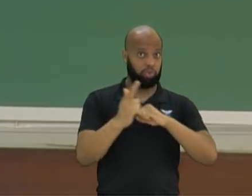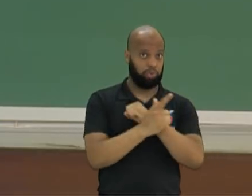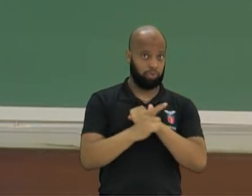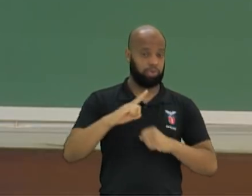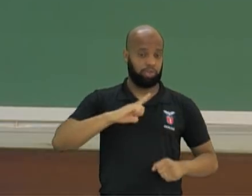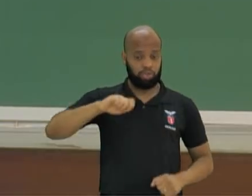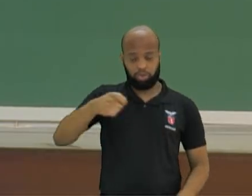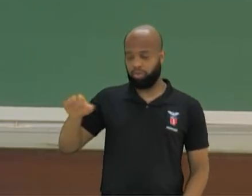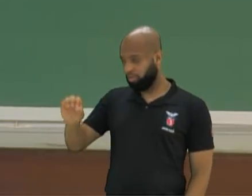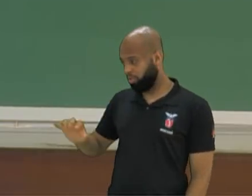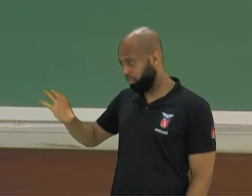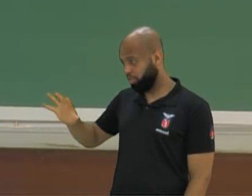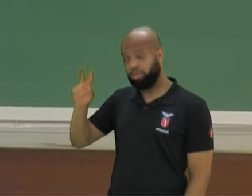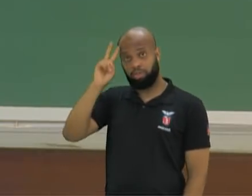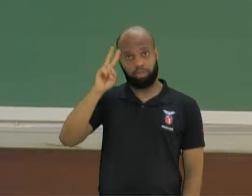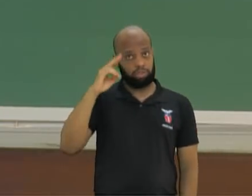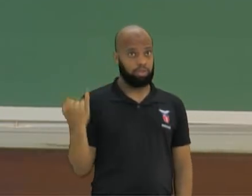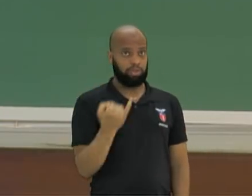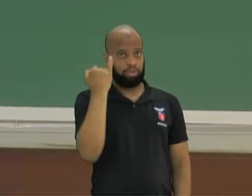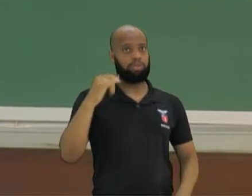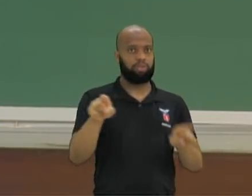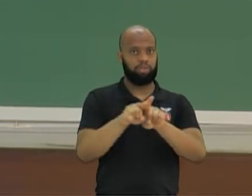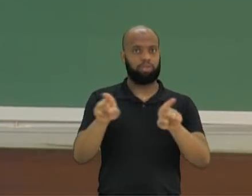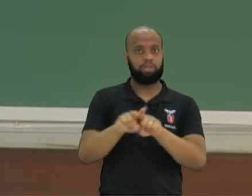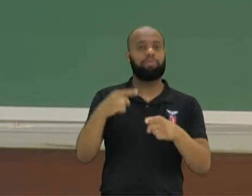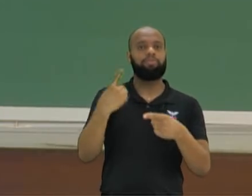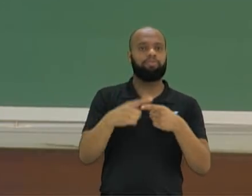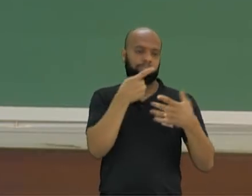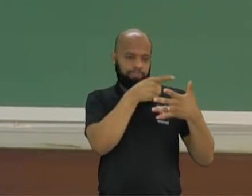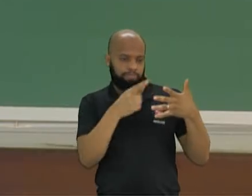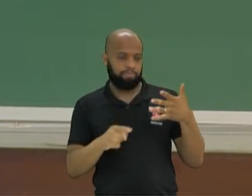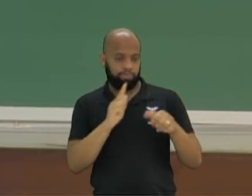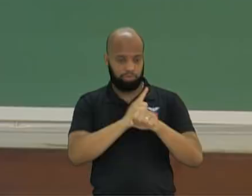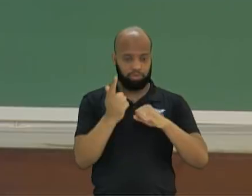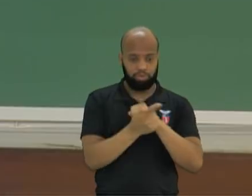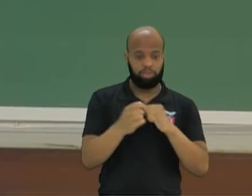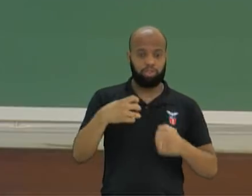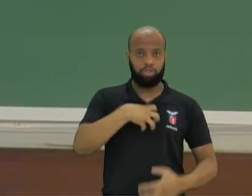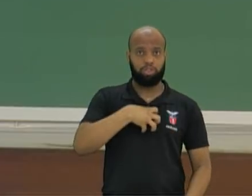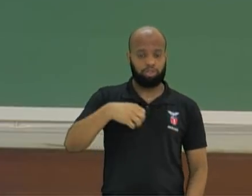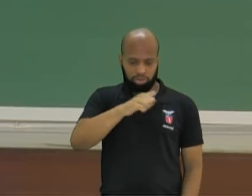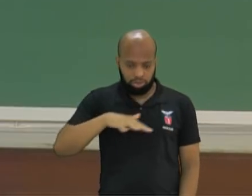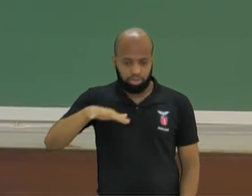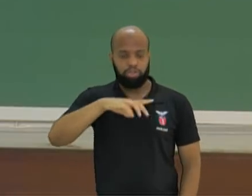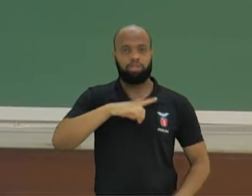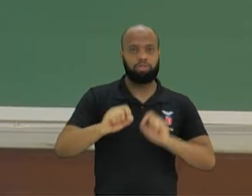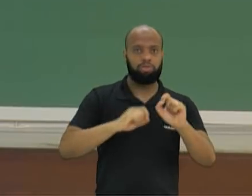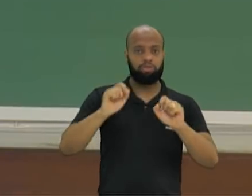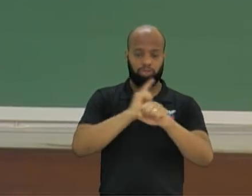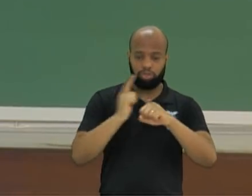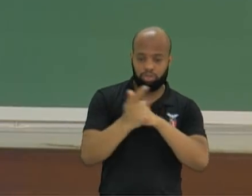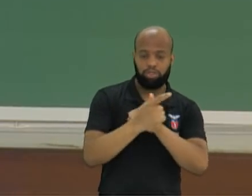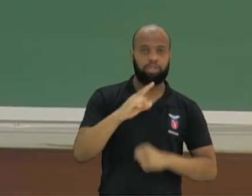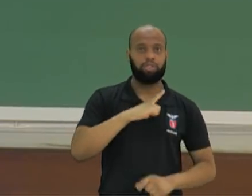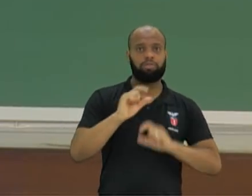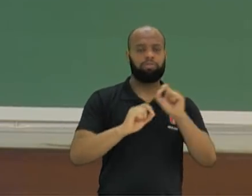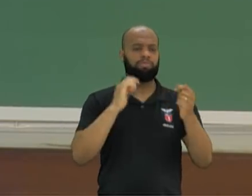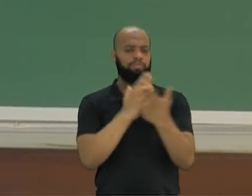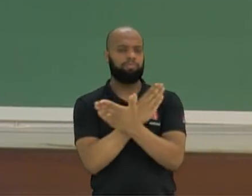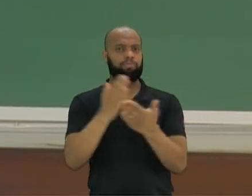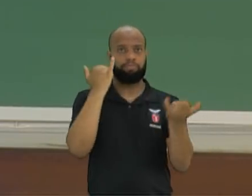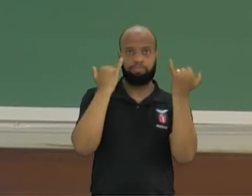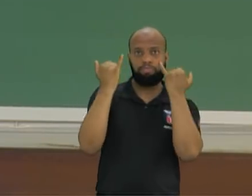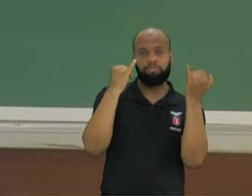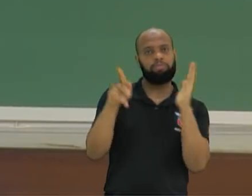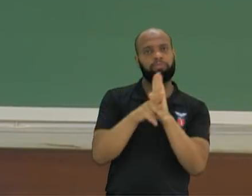geográficos da Oceania. Lembrando, aspectos geográficos ou aspectos gerais, né, para a geografia, são alguns dados